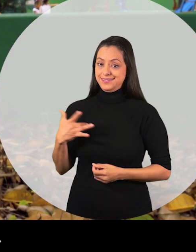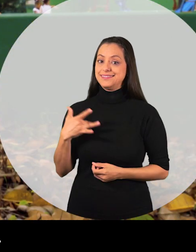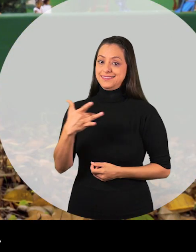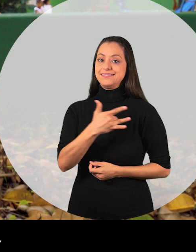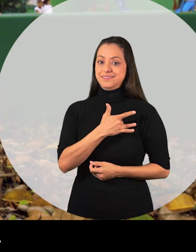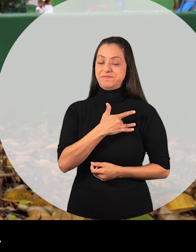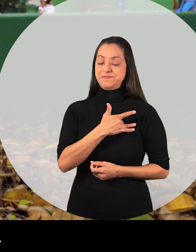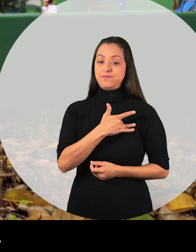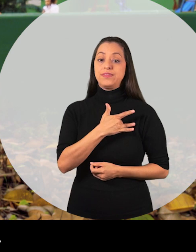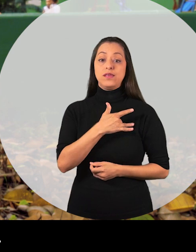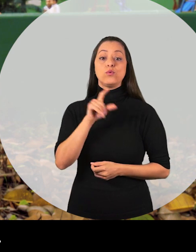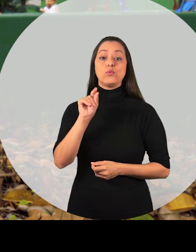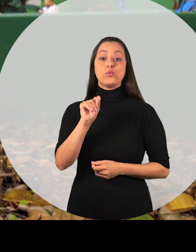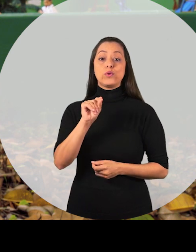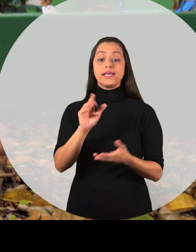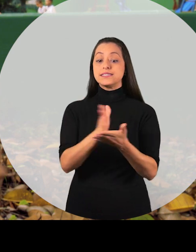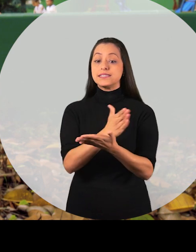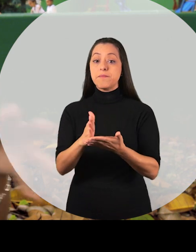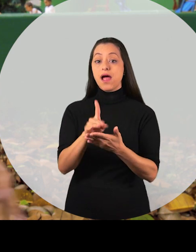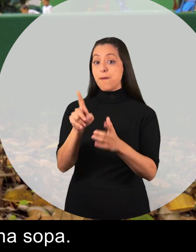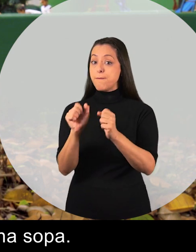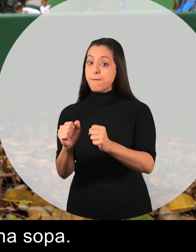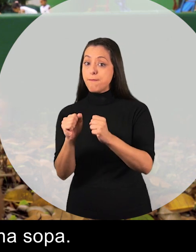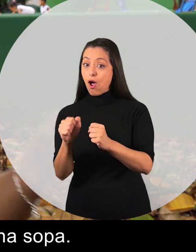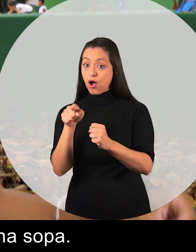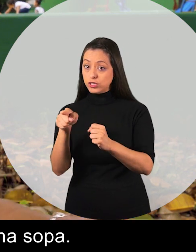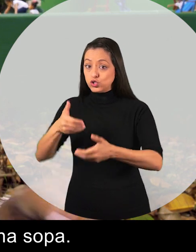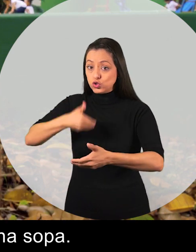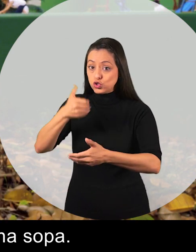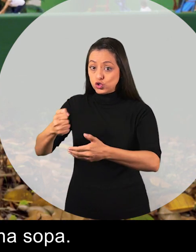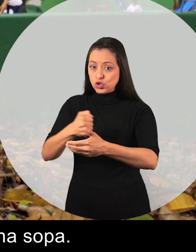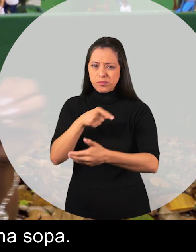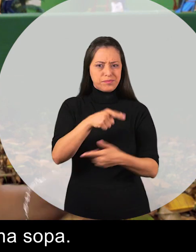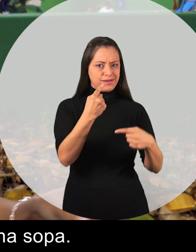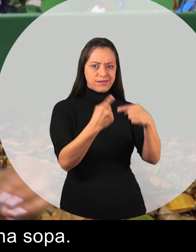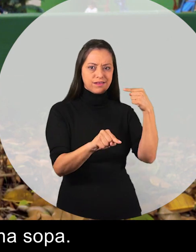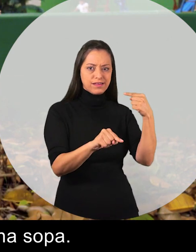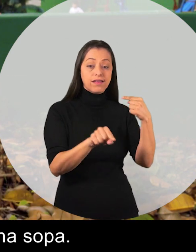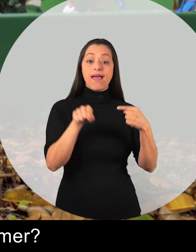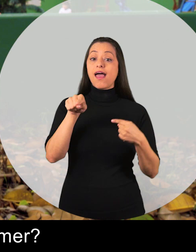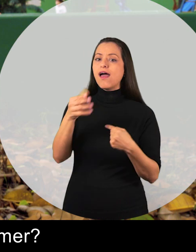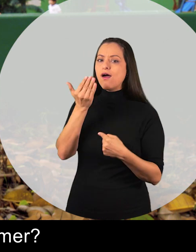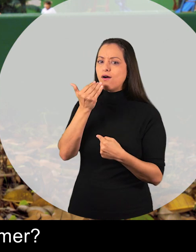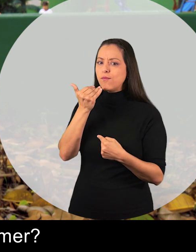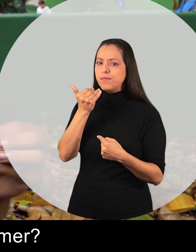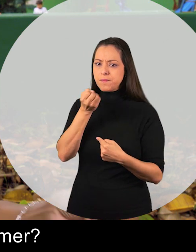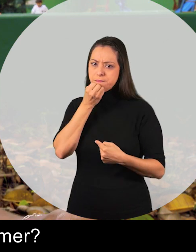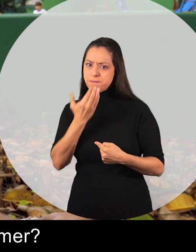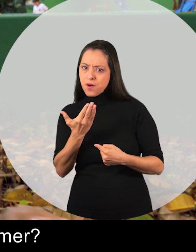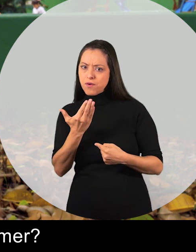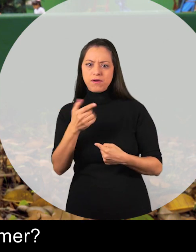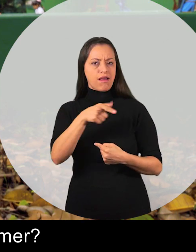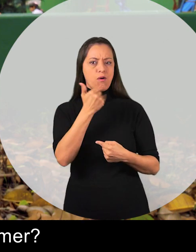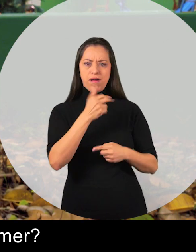saudável também. Esse fazer a seleção. O que pode ir na sopa, o não pode ir na sopa. O que é de